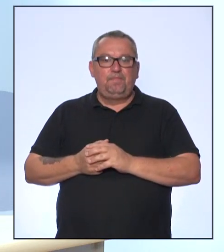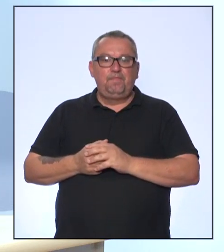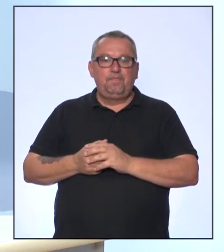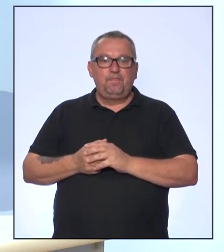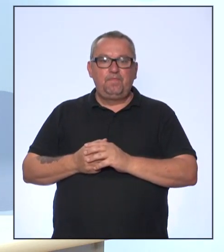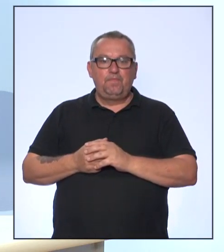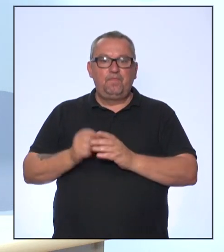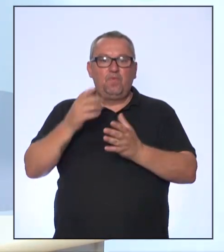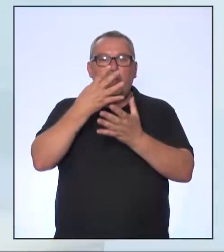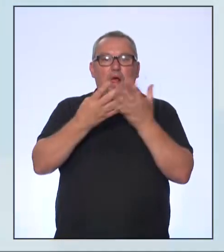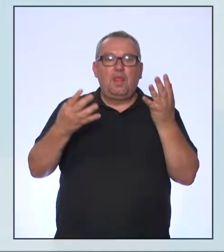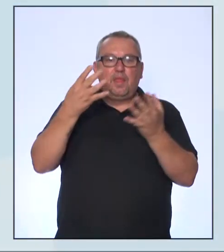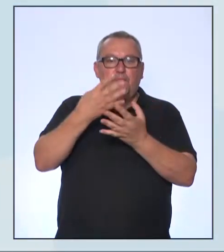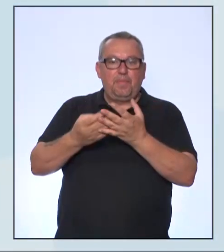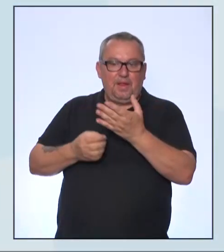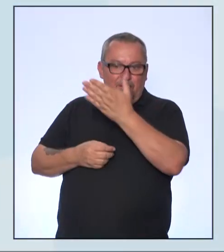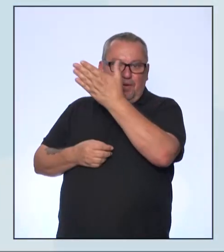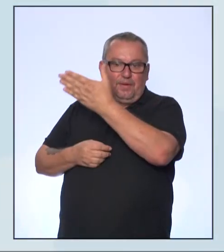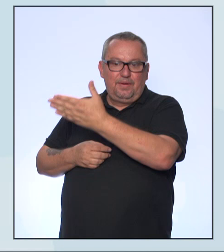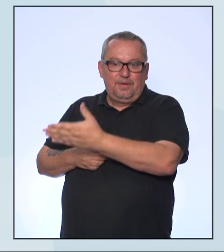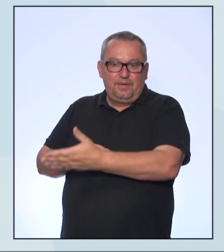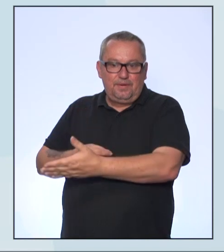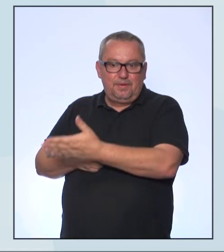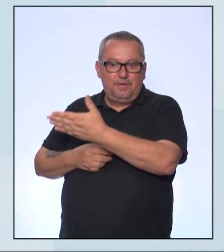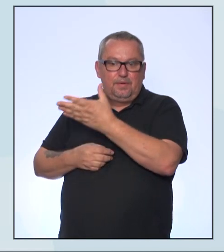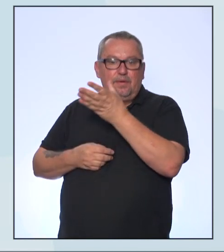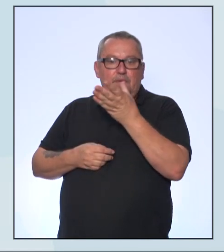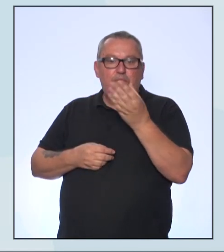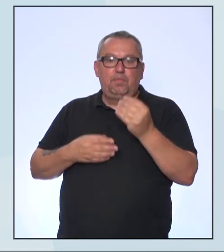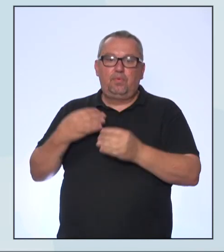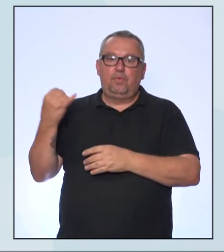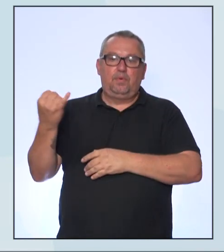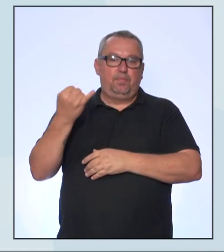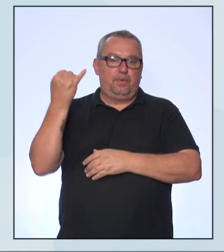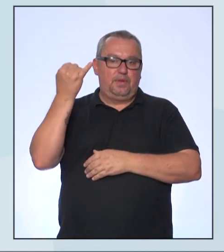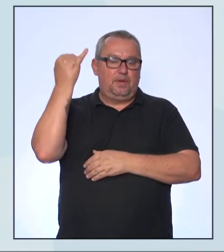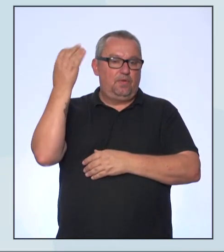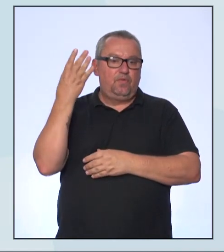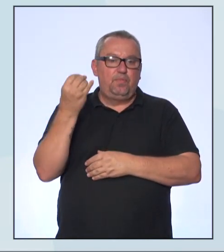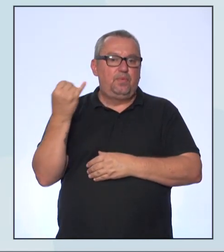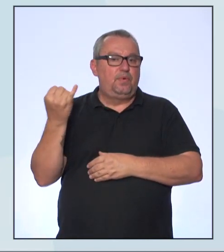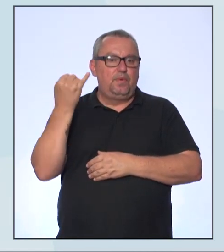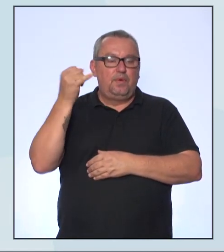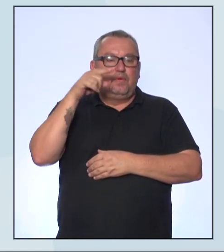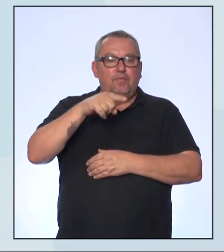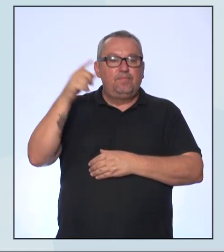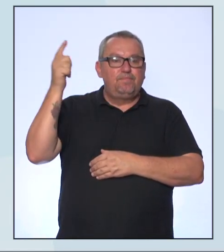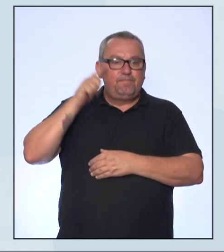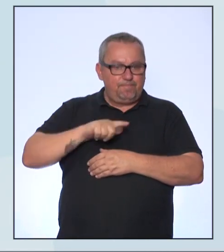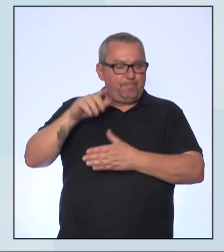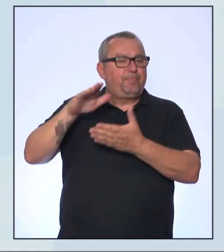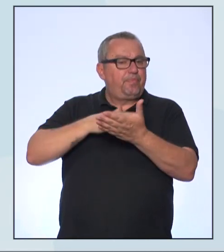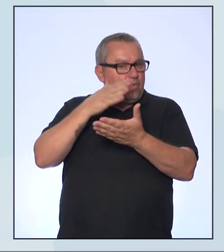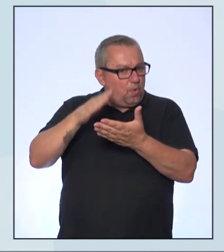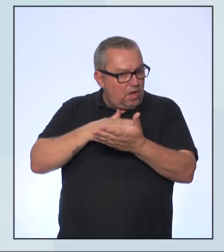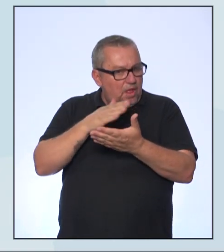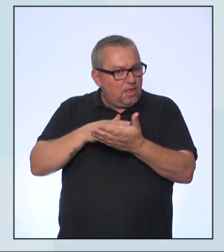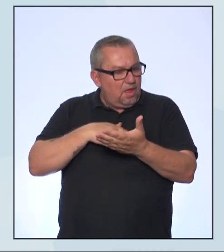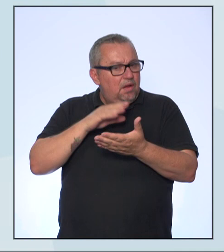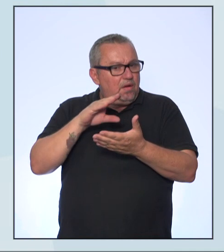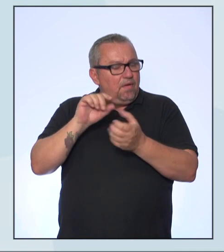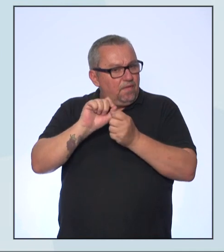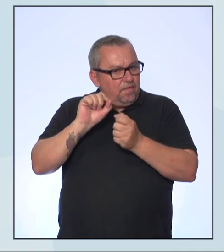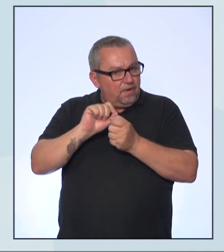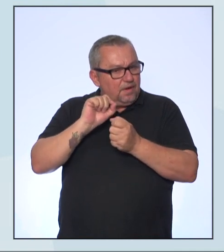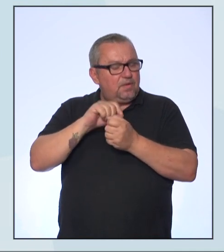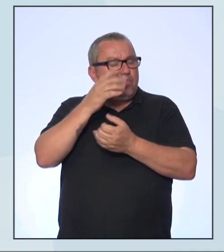A tabelinha comparativa. Isso é muito importante. Isso é super importante que você tenha no seu caderno anotado. Faça uma